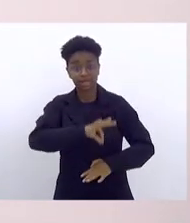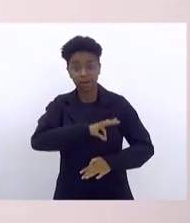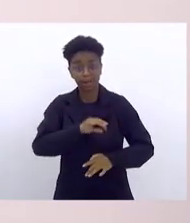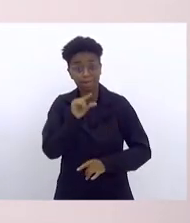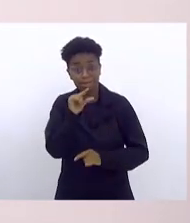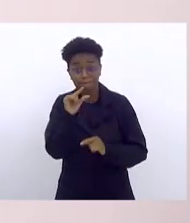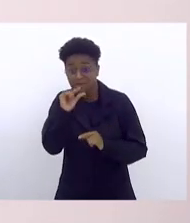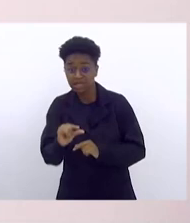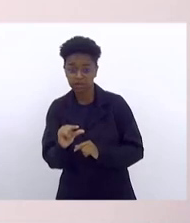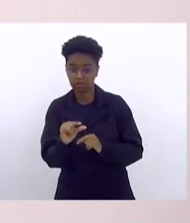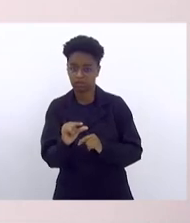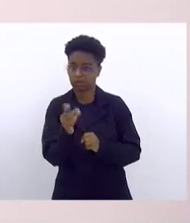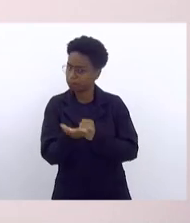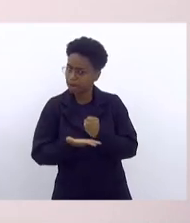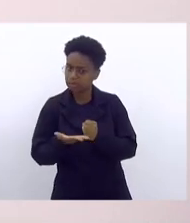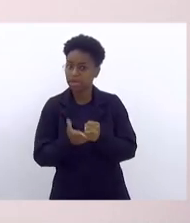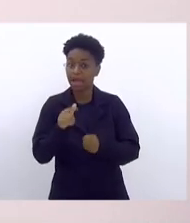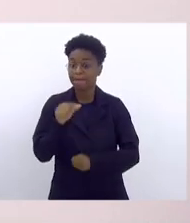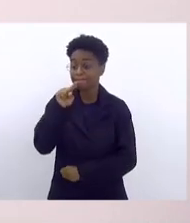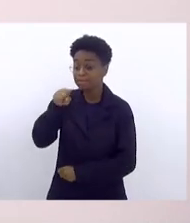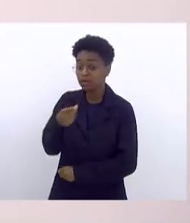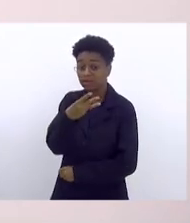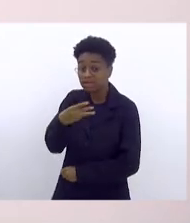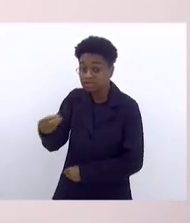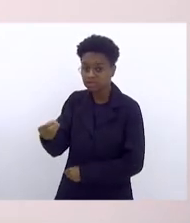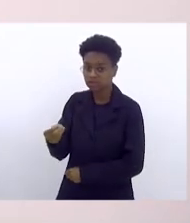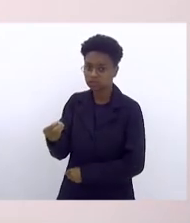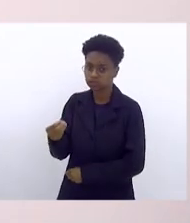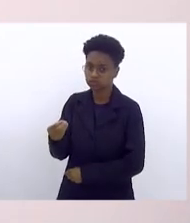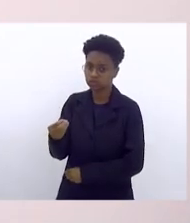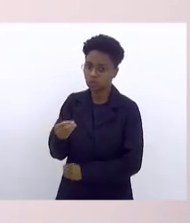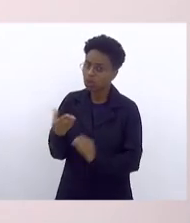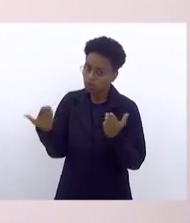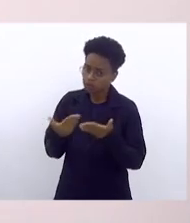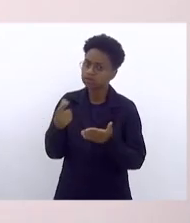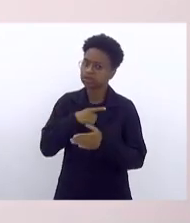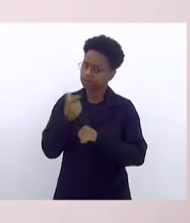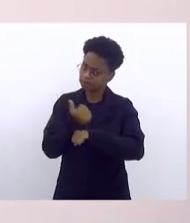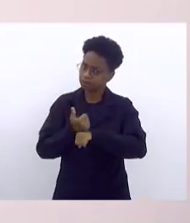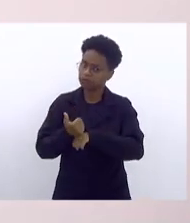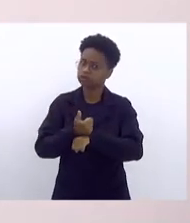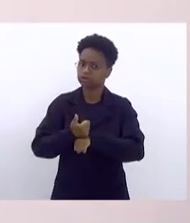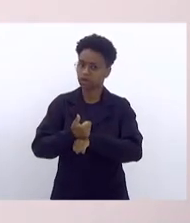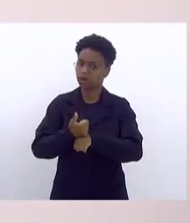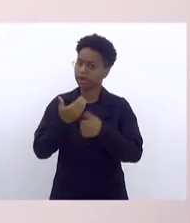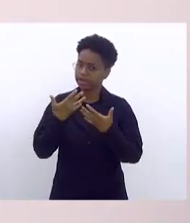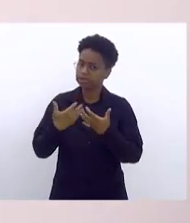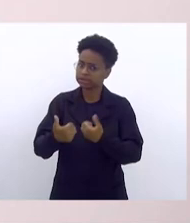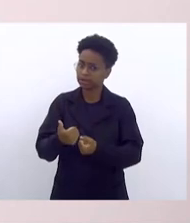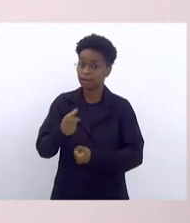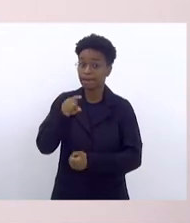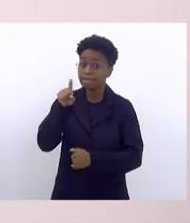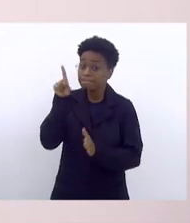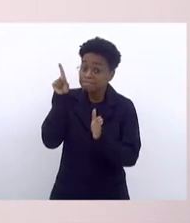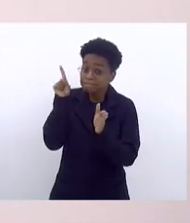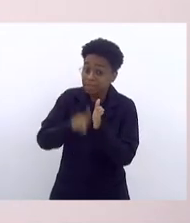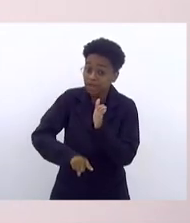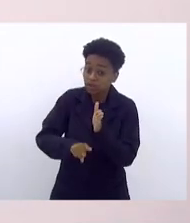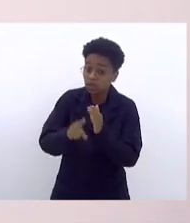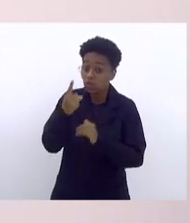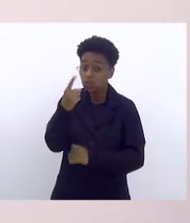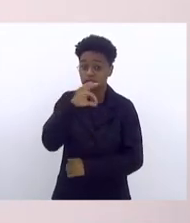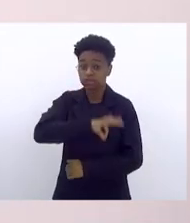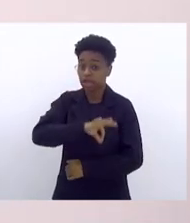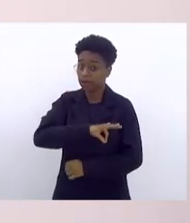.320 há profissionais de educação de níveis elementares que recebem menos de um